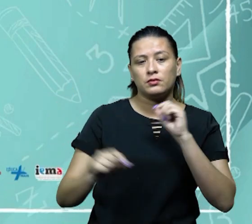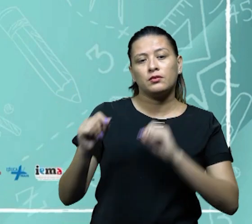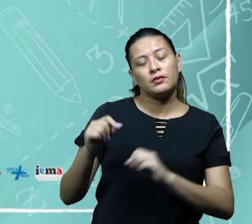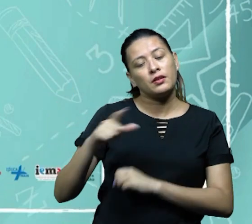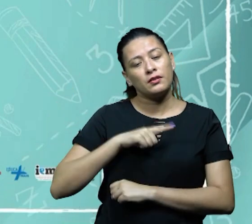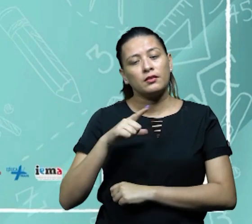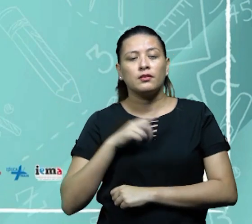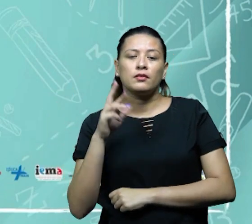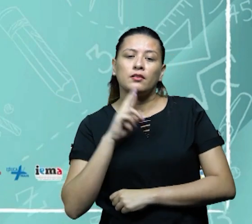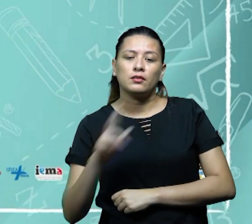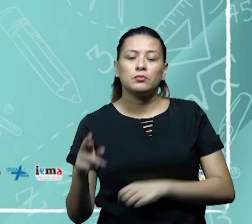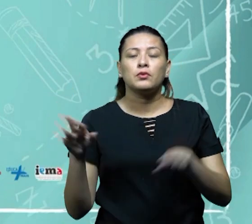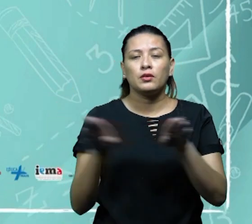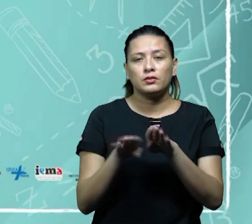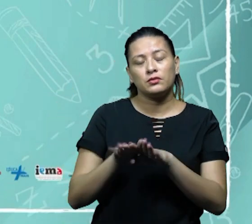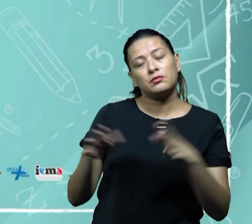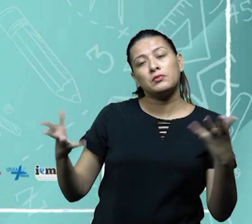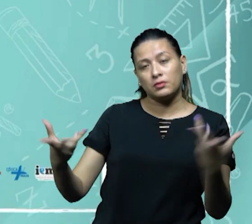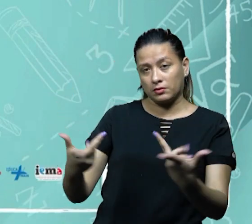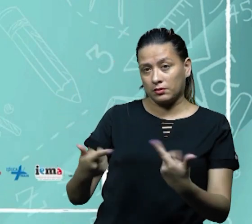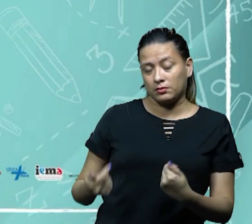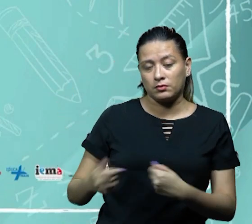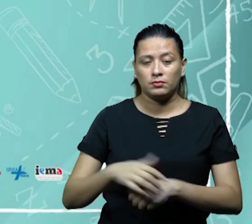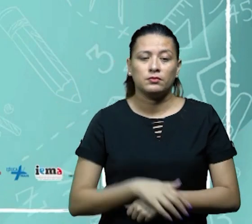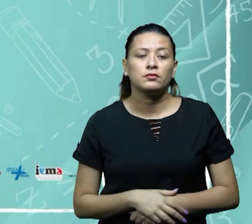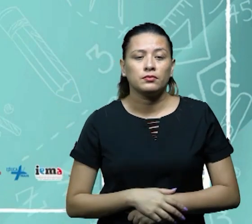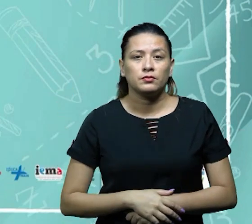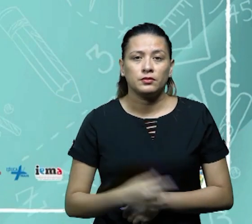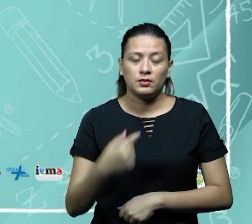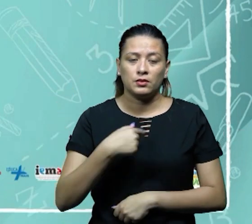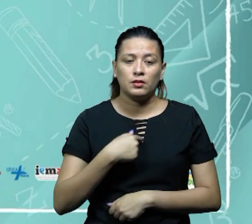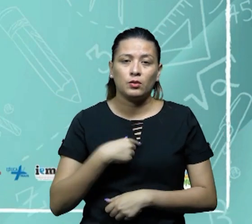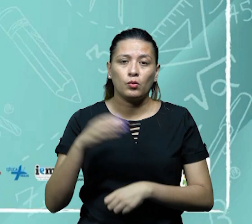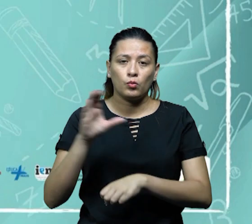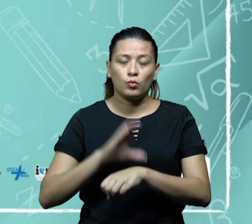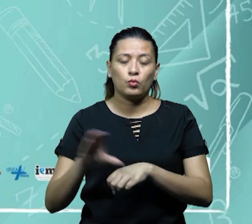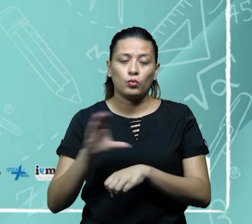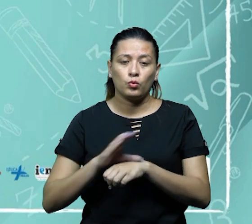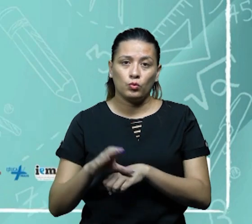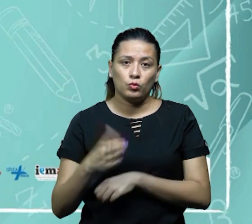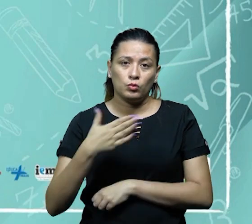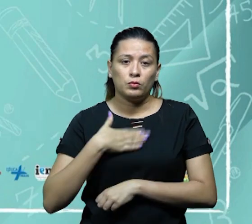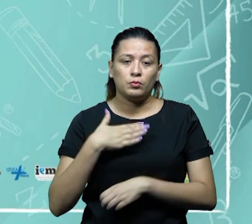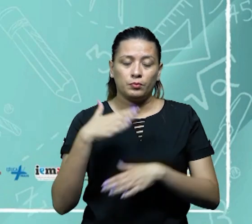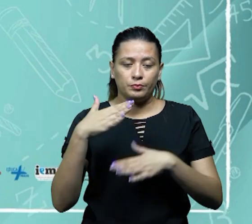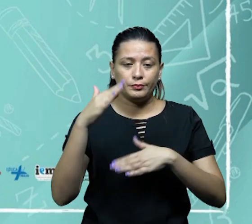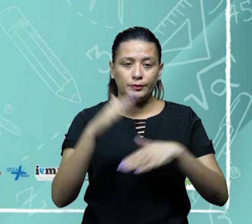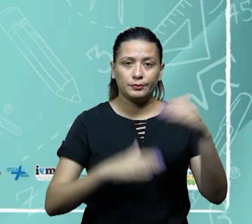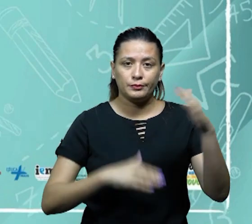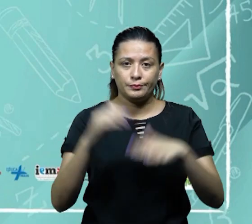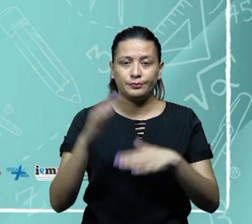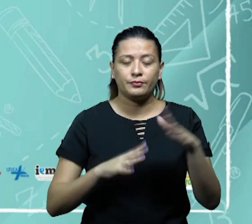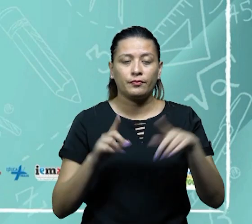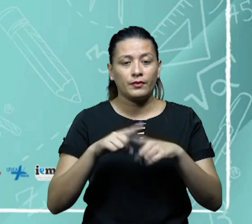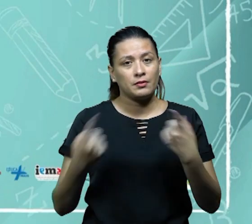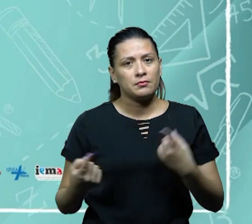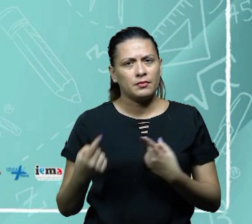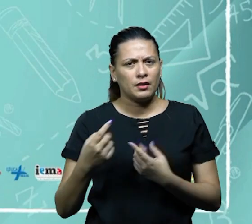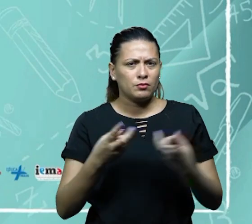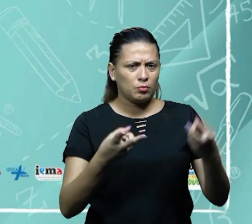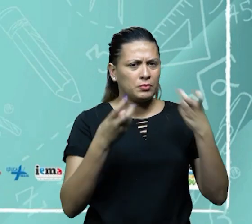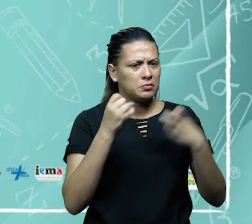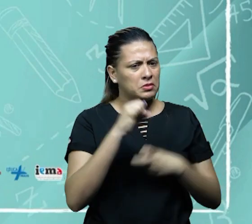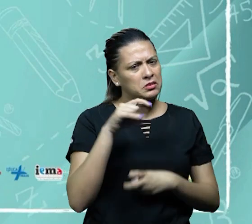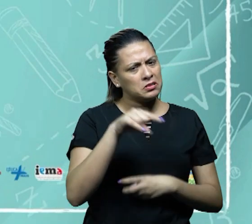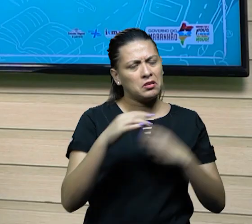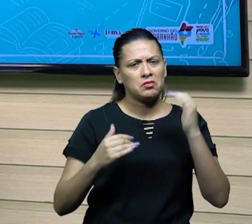ser feito por diversos métodos. E assim como outras estratégias, é preciso medir resultados e criar indicadores de eficiência, né? Como os